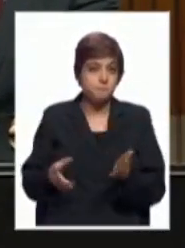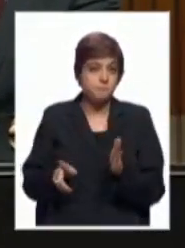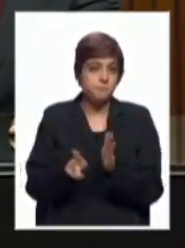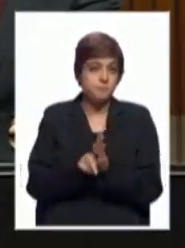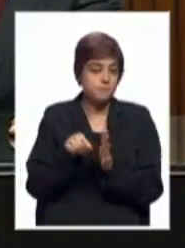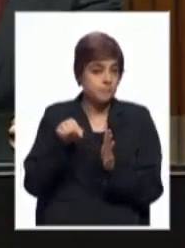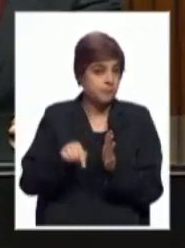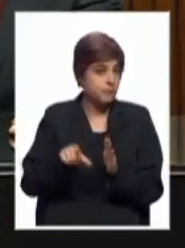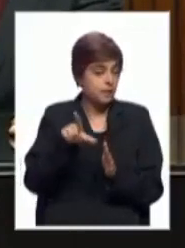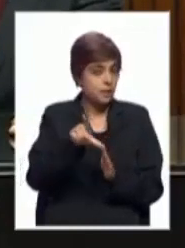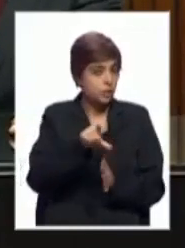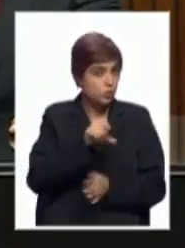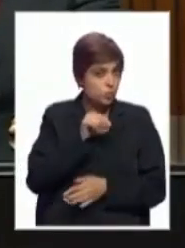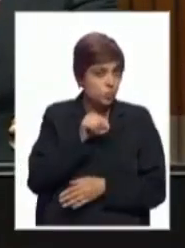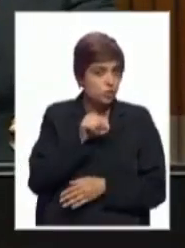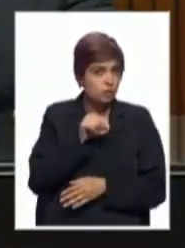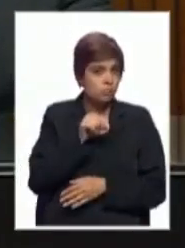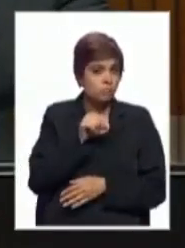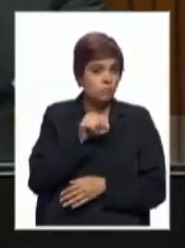ele fez, né, de